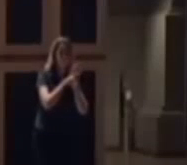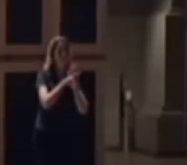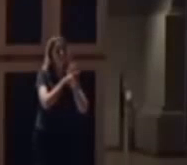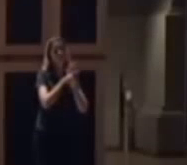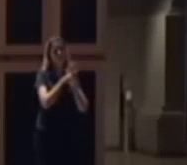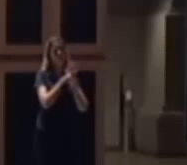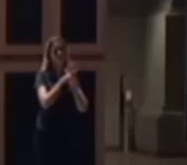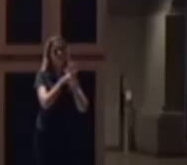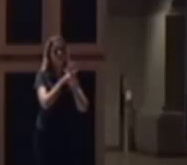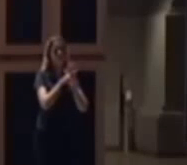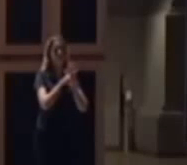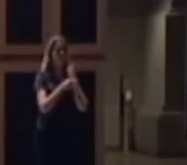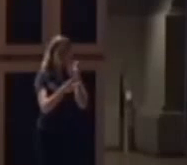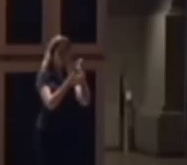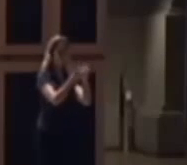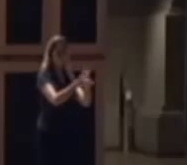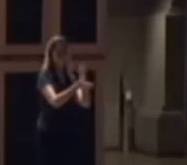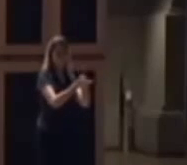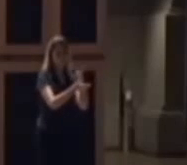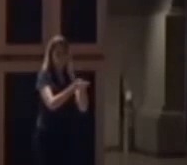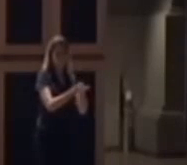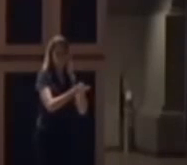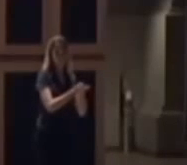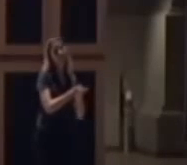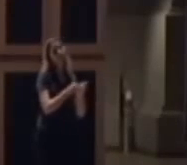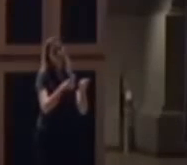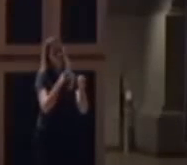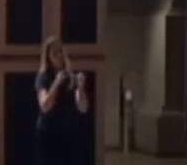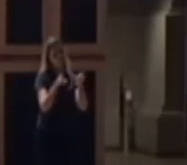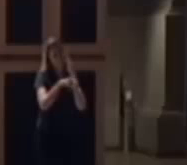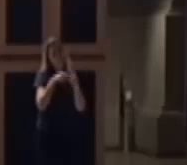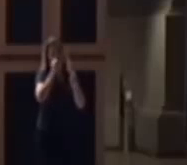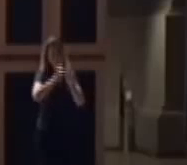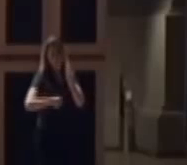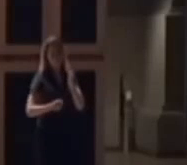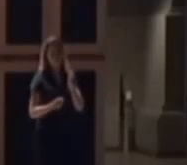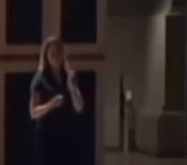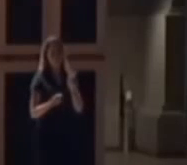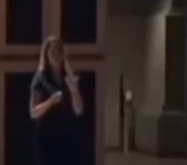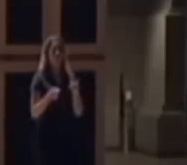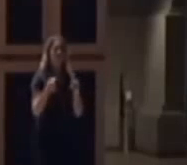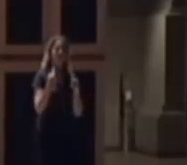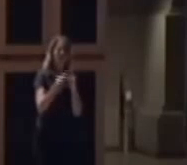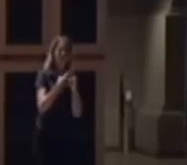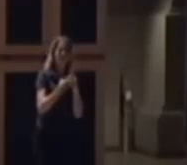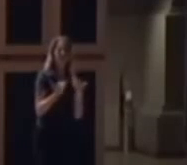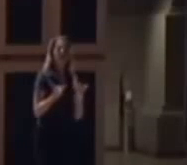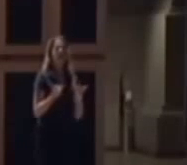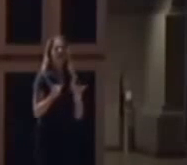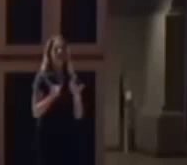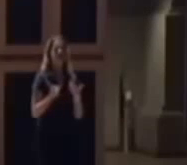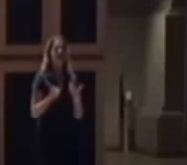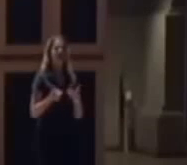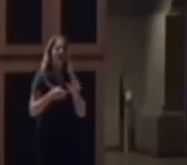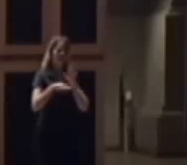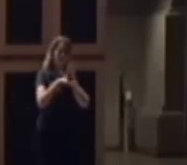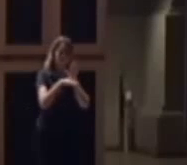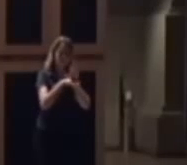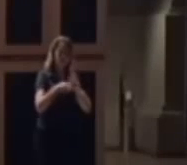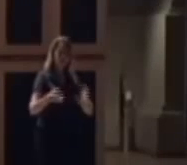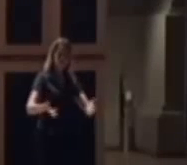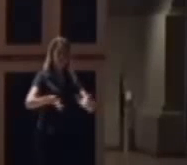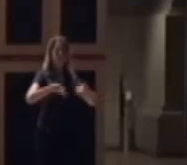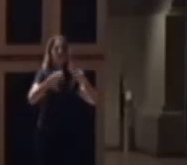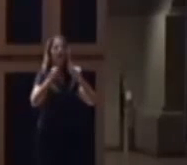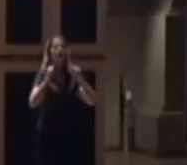de contratações, que são regras para aquisição de produtos e serviços, de forma, evidentemente, a contemplar todos os